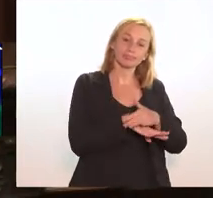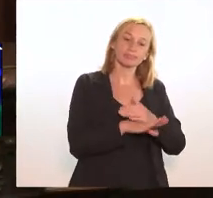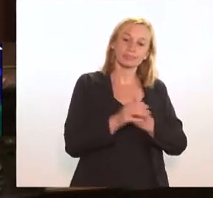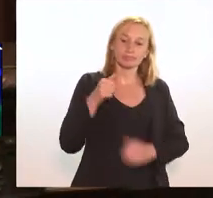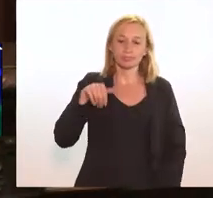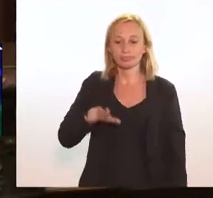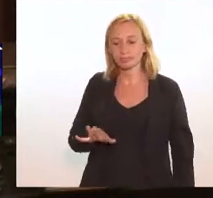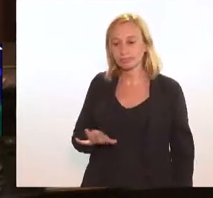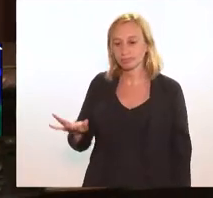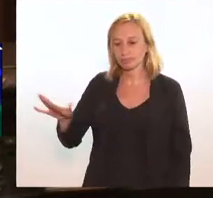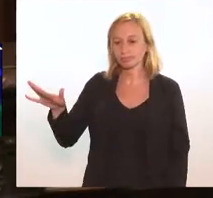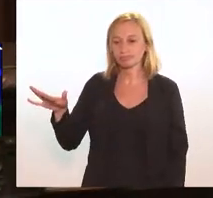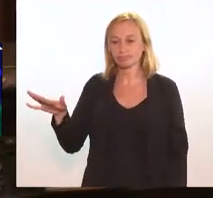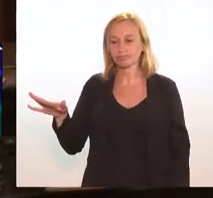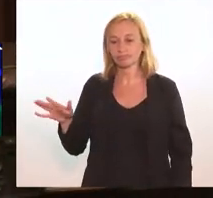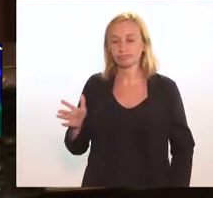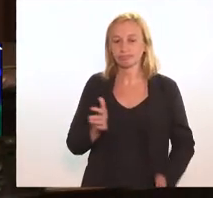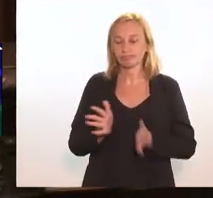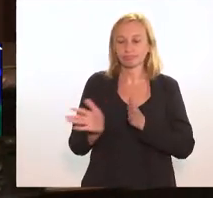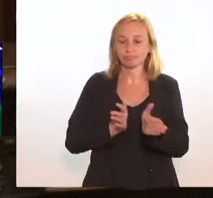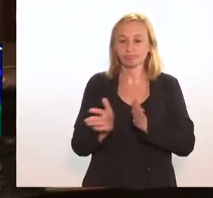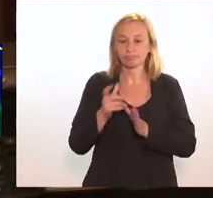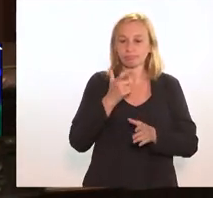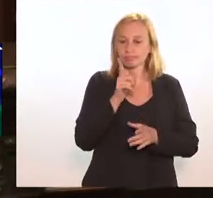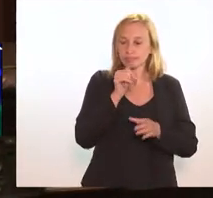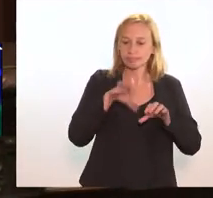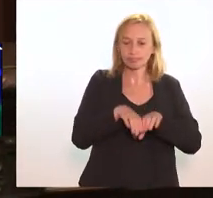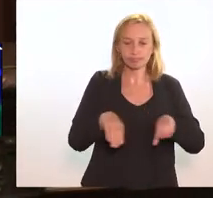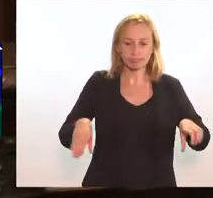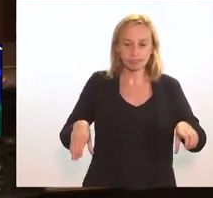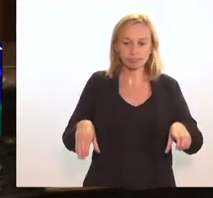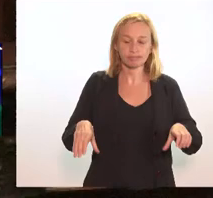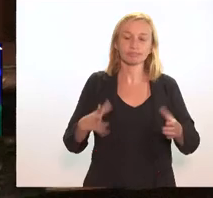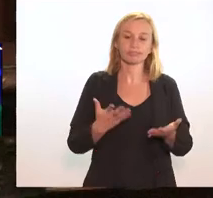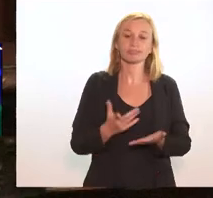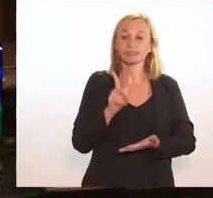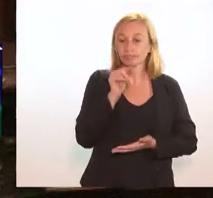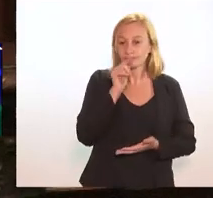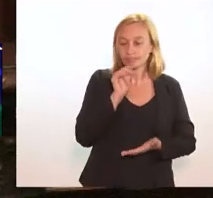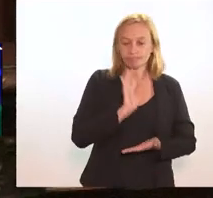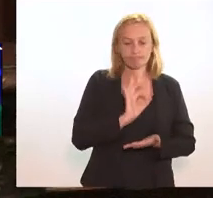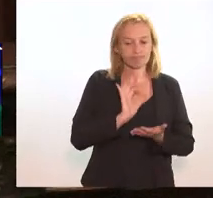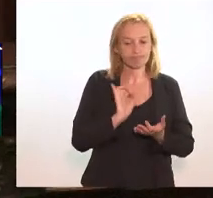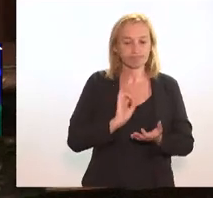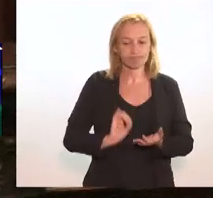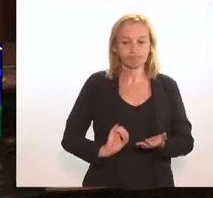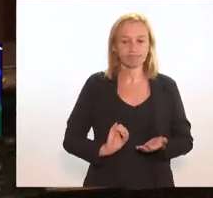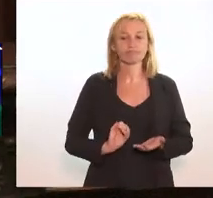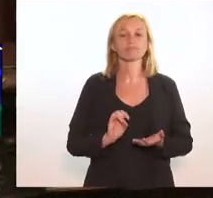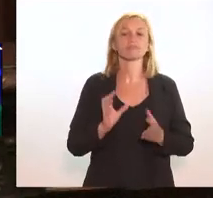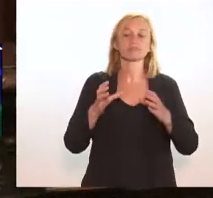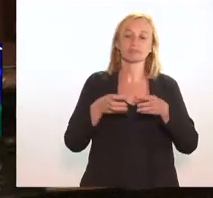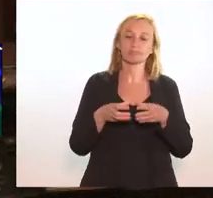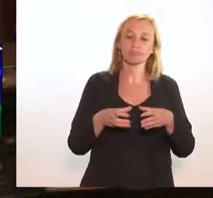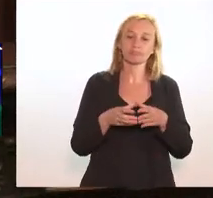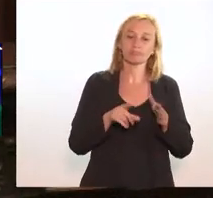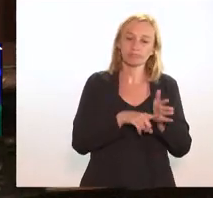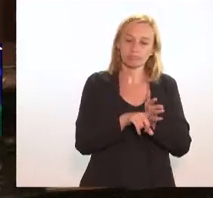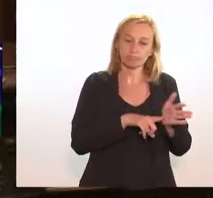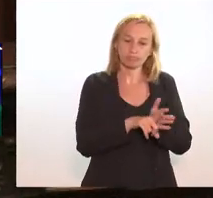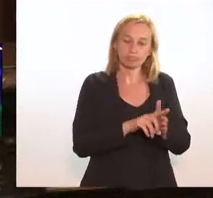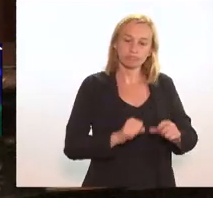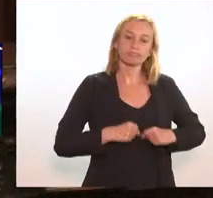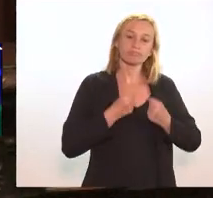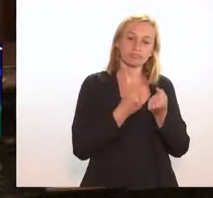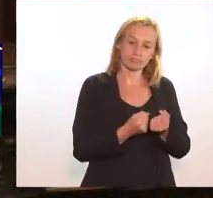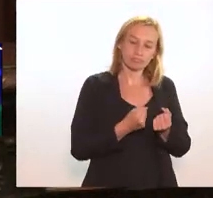periferias, sem acesso a saneamento básico, sem acesso à água. essa comissão fará uma busca ativa, como tem